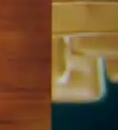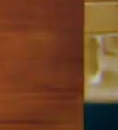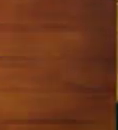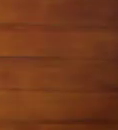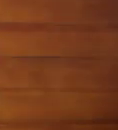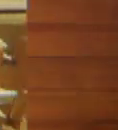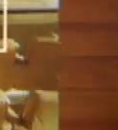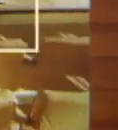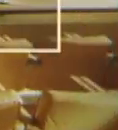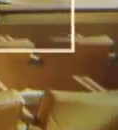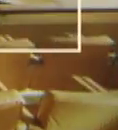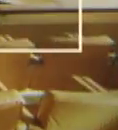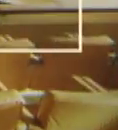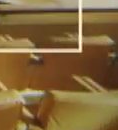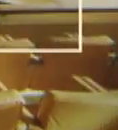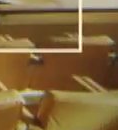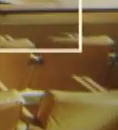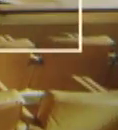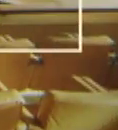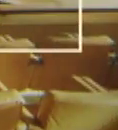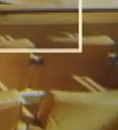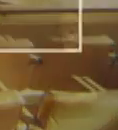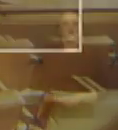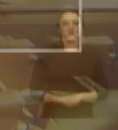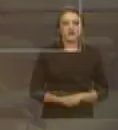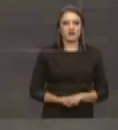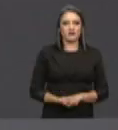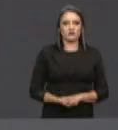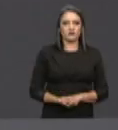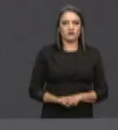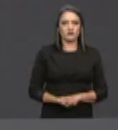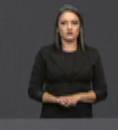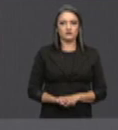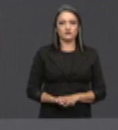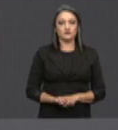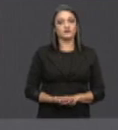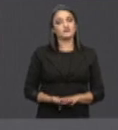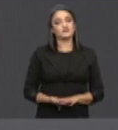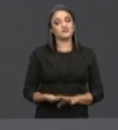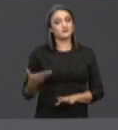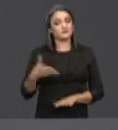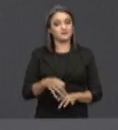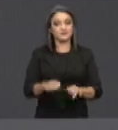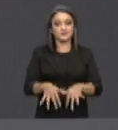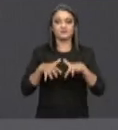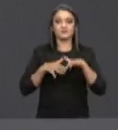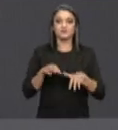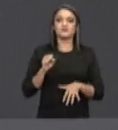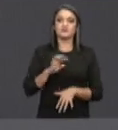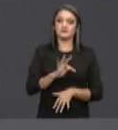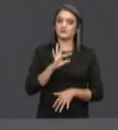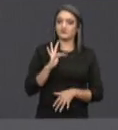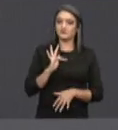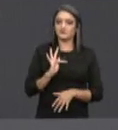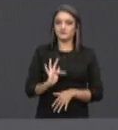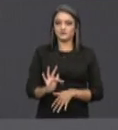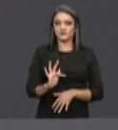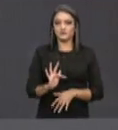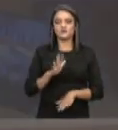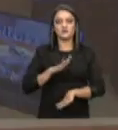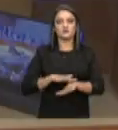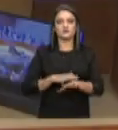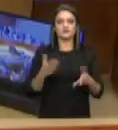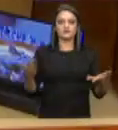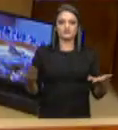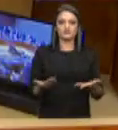vinheta Voltamos a apresentar direto do plenário Já vamos direto ao plenário do Supremo Tribunal Federal exato